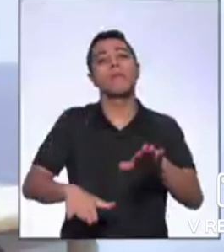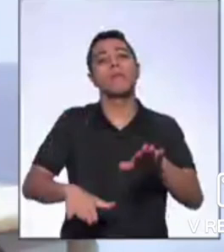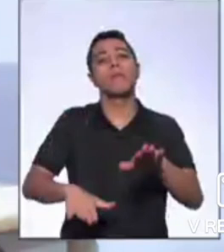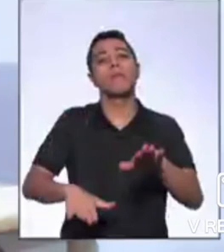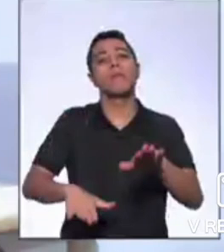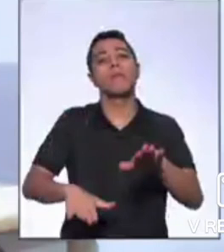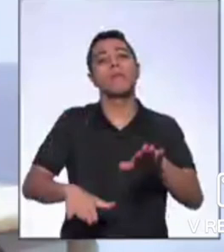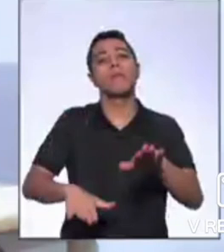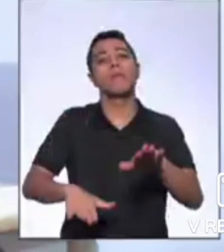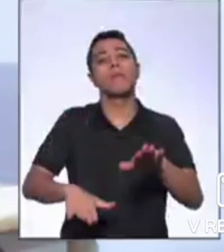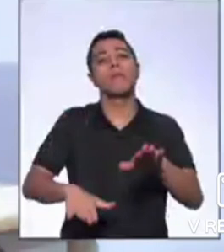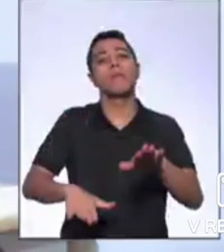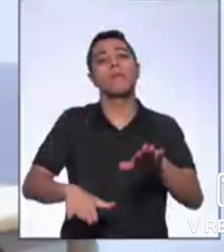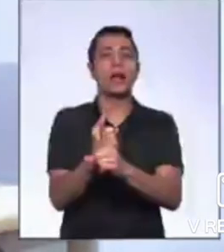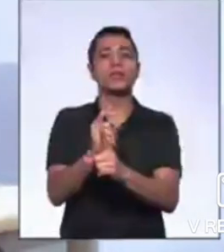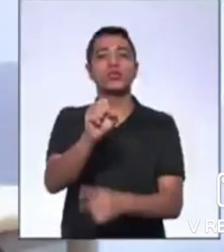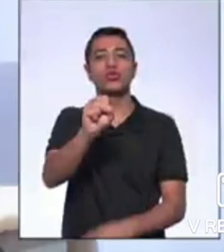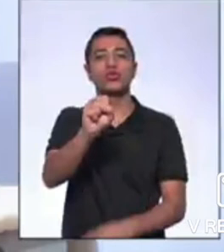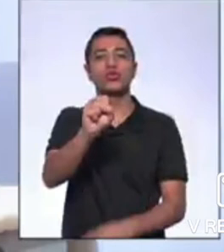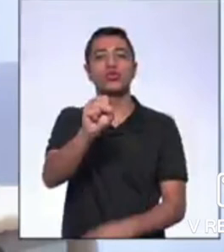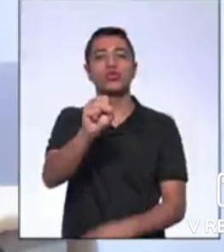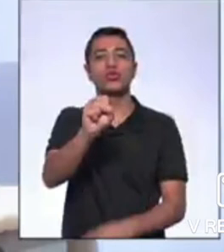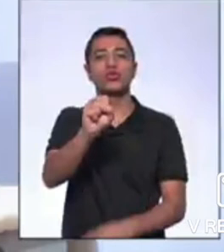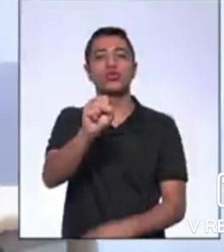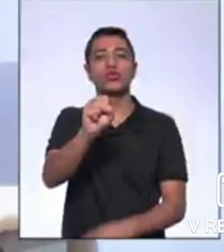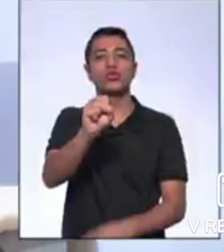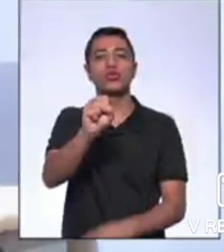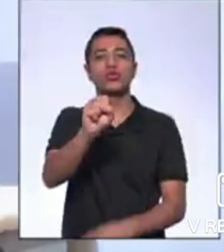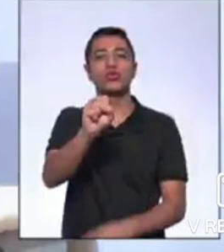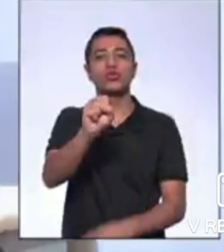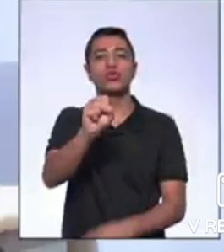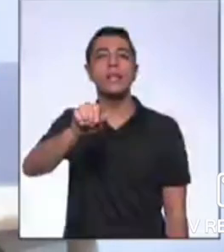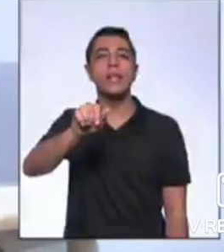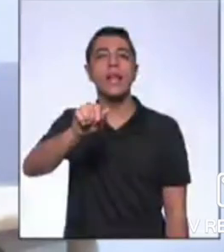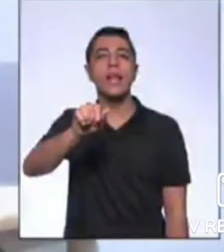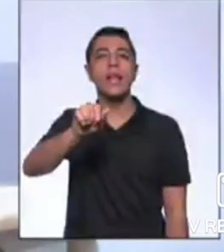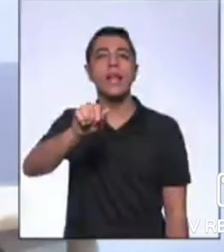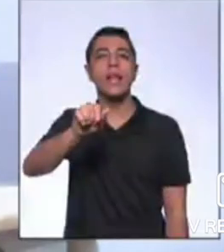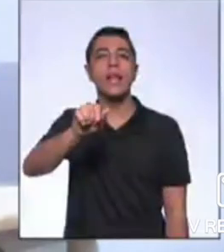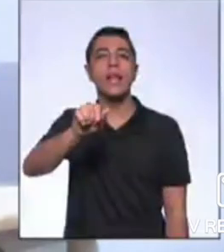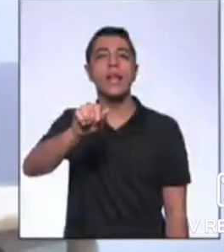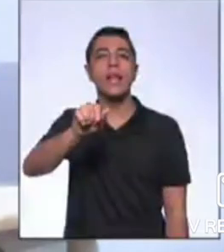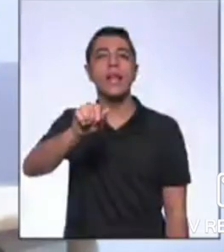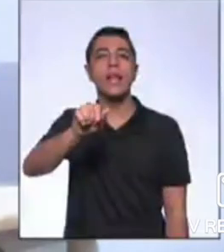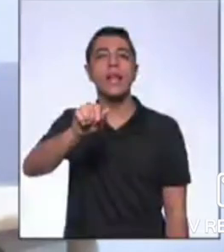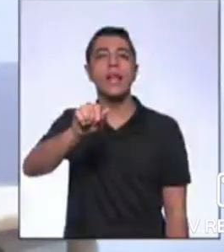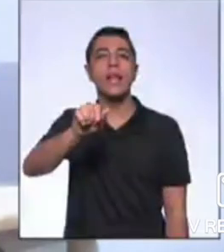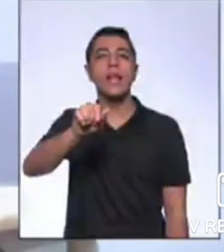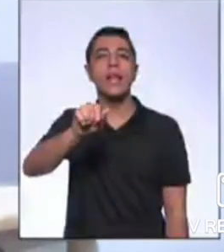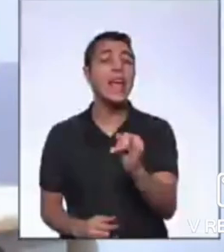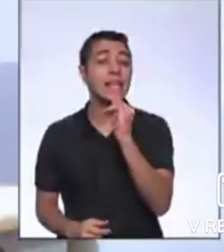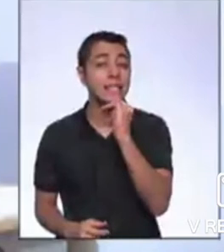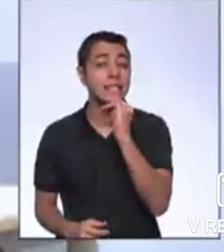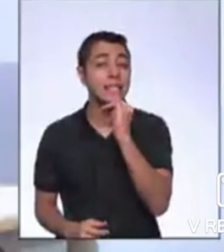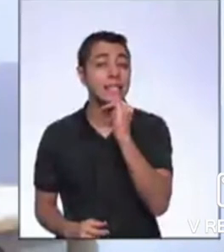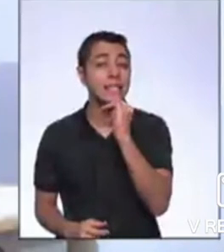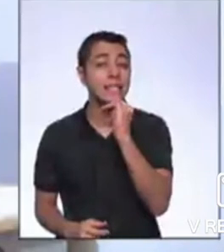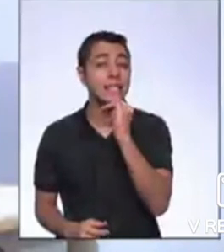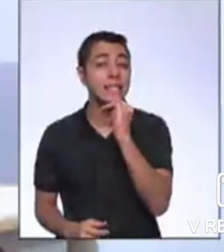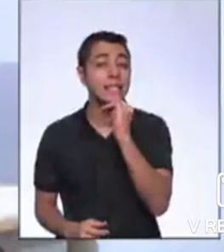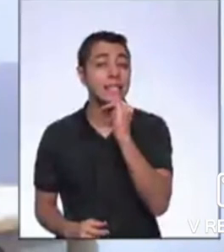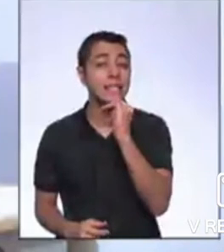vai ser influenciado pela temperatura e pela pressão, tá? Que nem o óleo, por exemplo, ele não é solúvel em água. E o